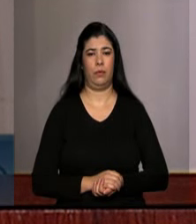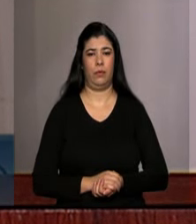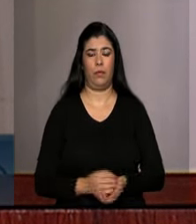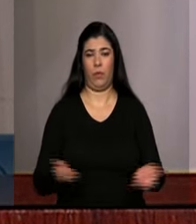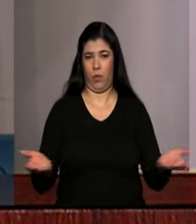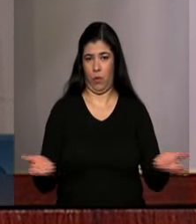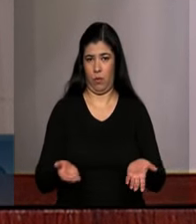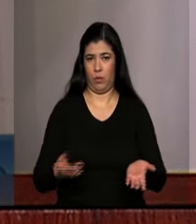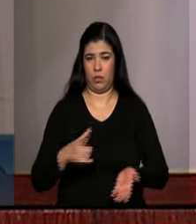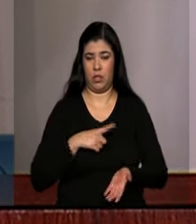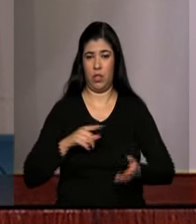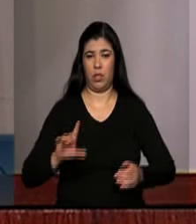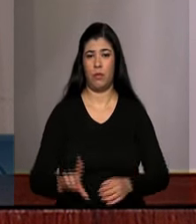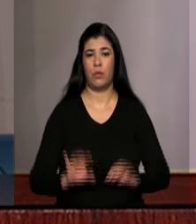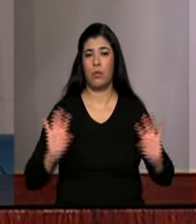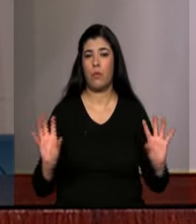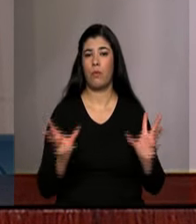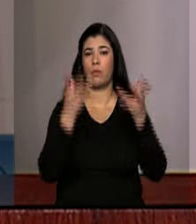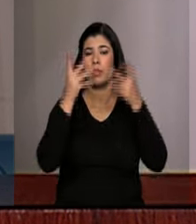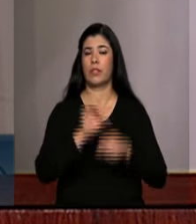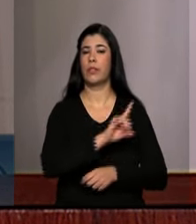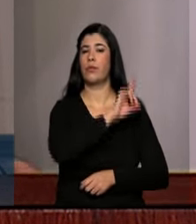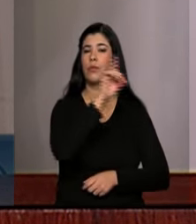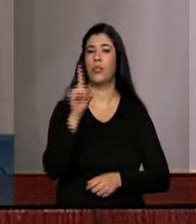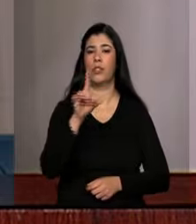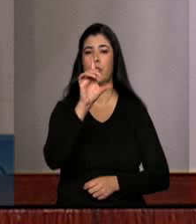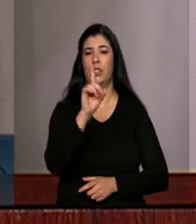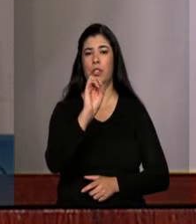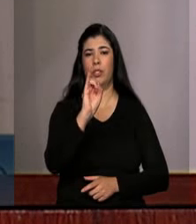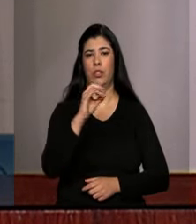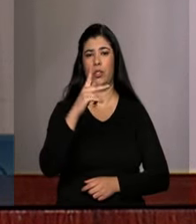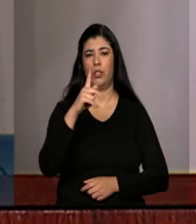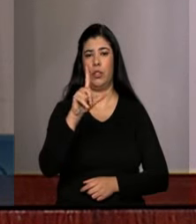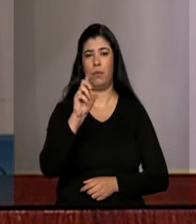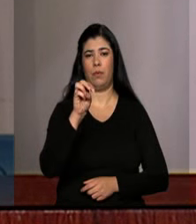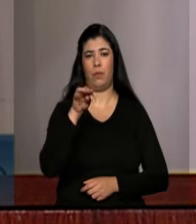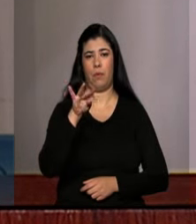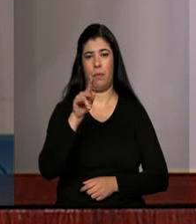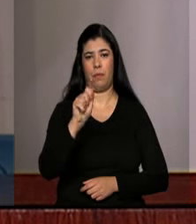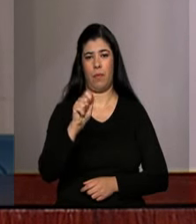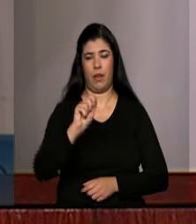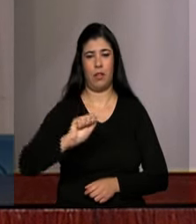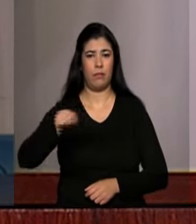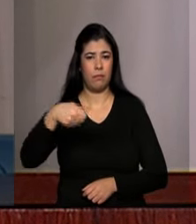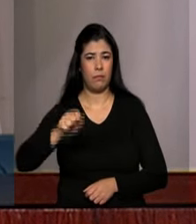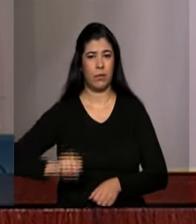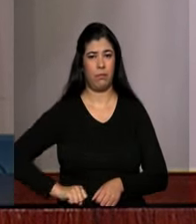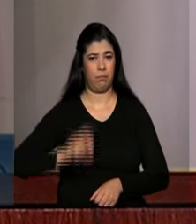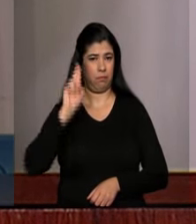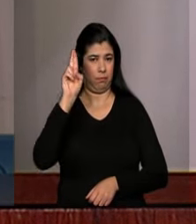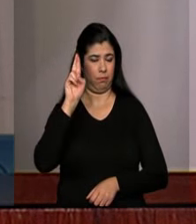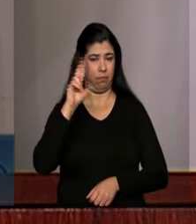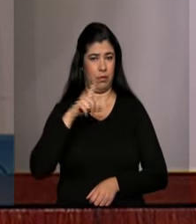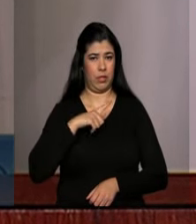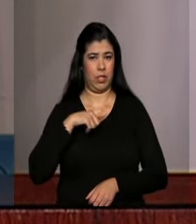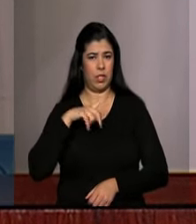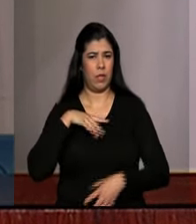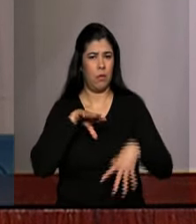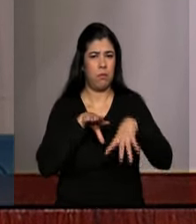Hoje comemoramos o Dia do Diplomata. Mais do que o cumprimento de mera formalidade que